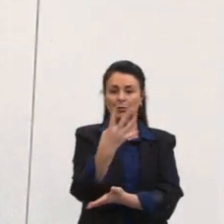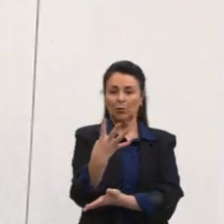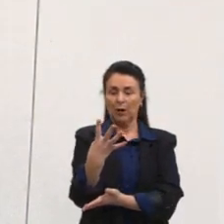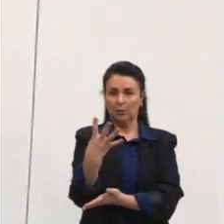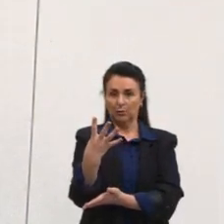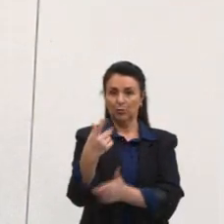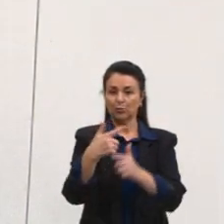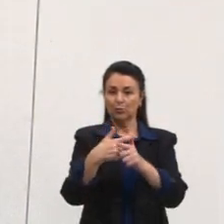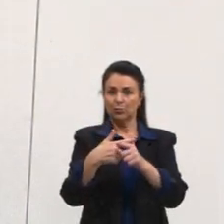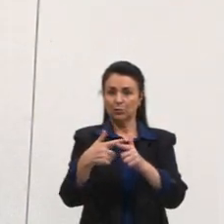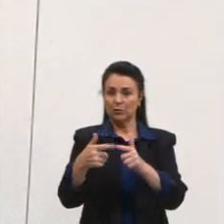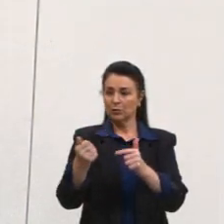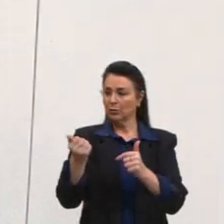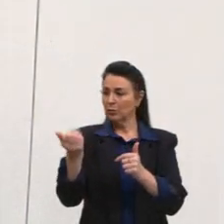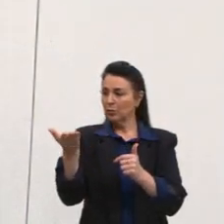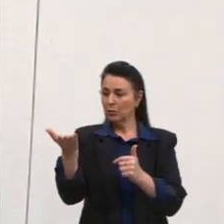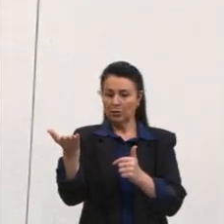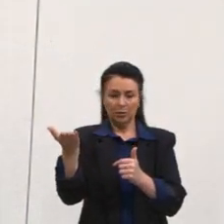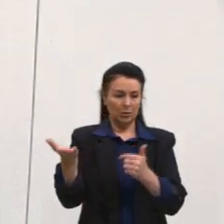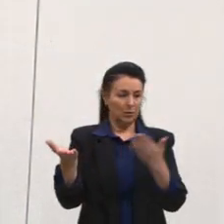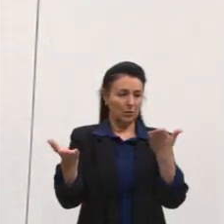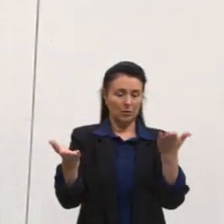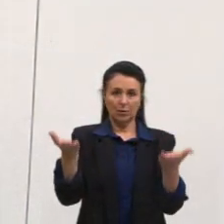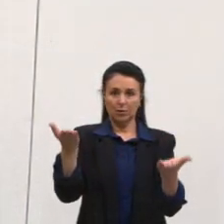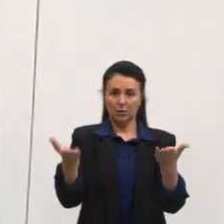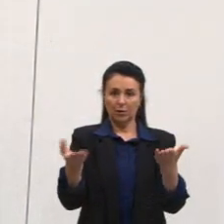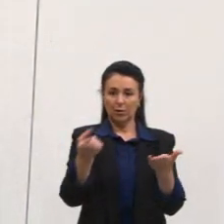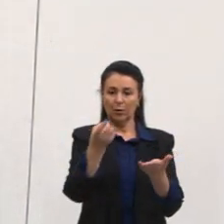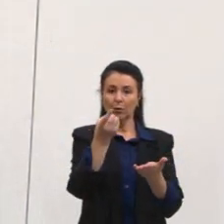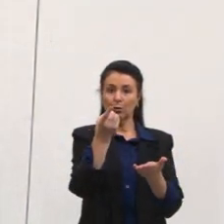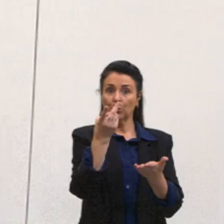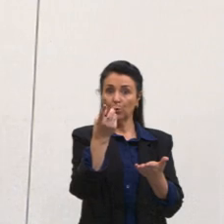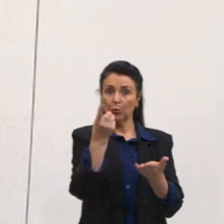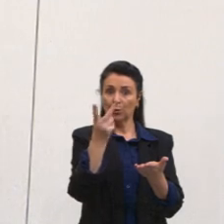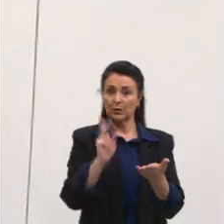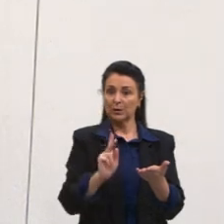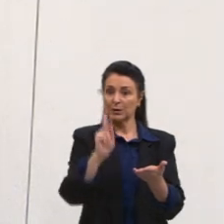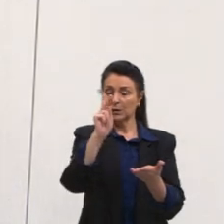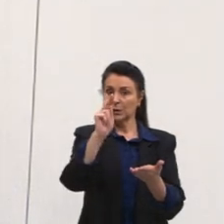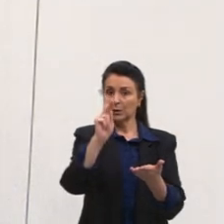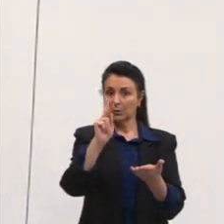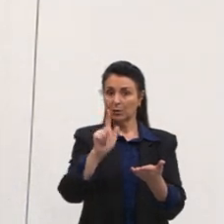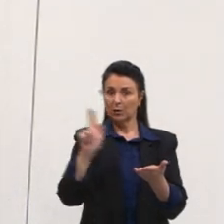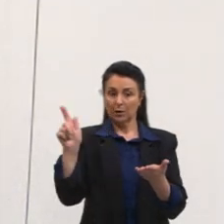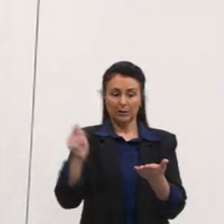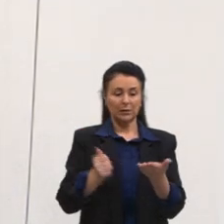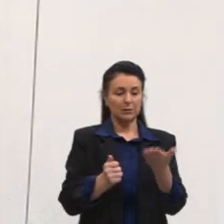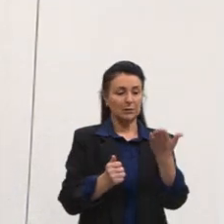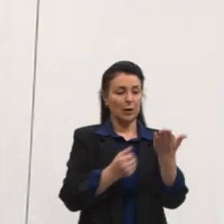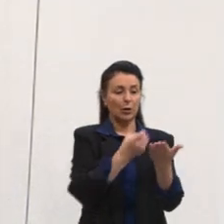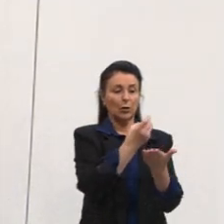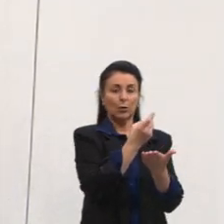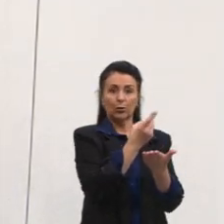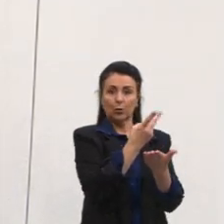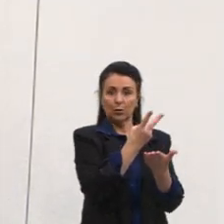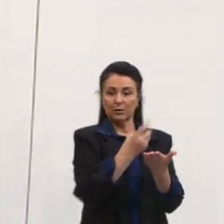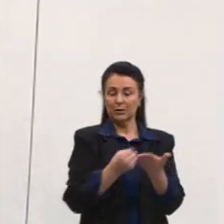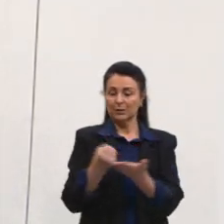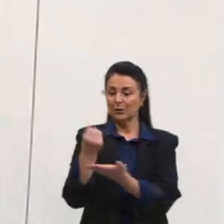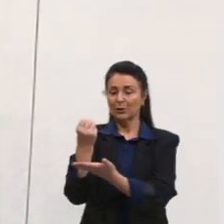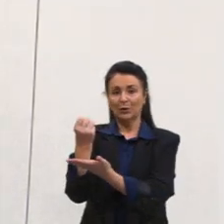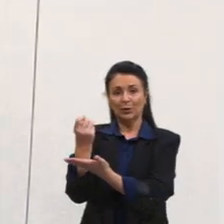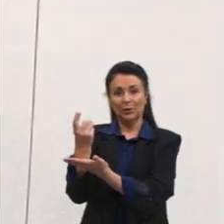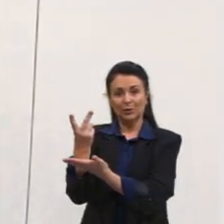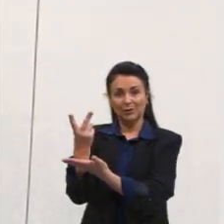distribuídos aqui na balança e vai ficar então 12 kg de cada lado dividindo de uma